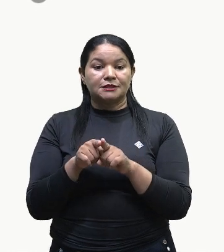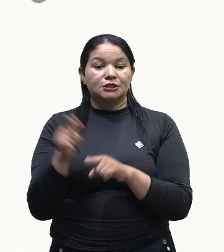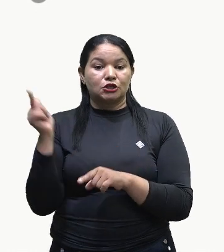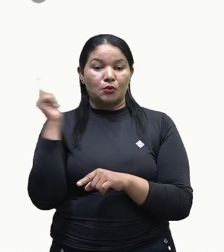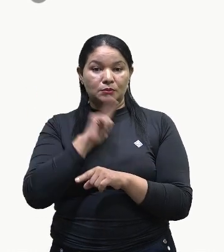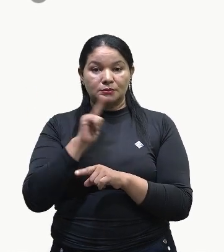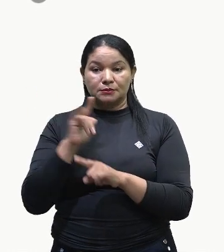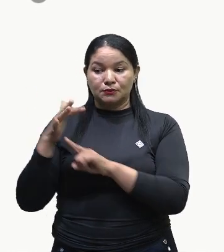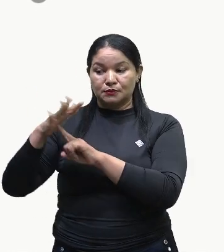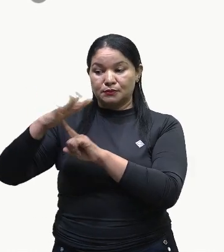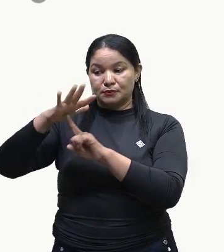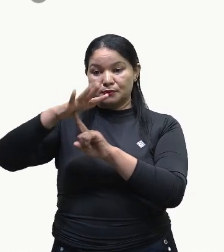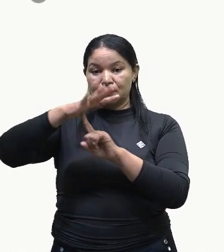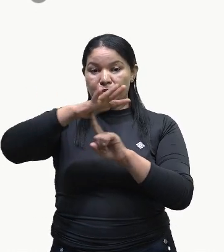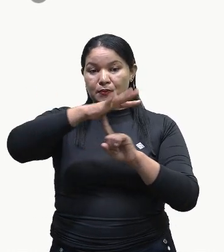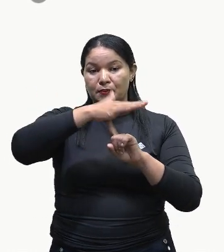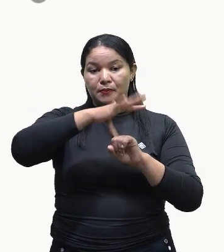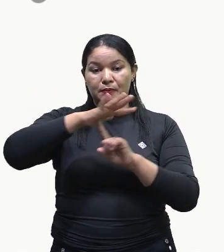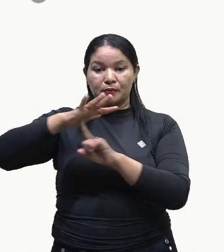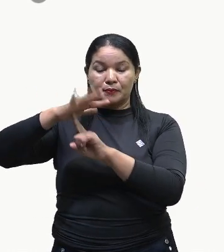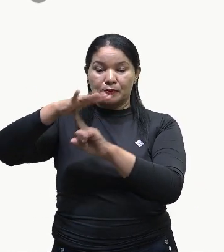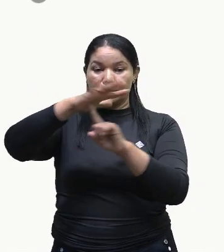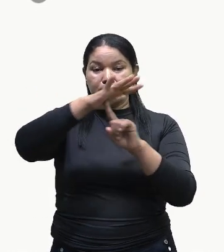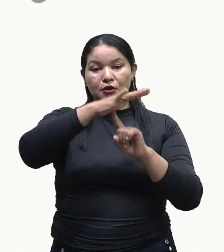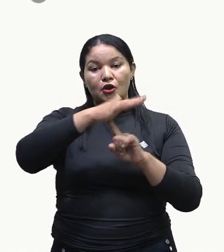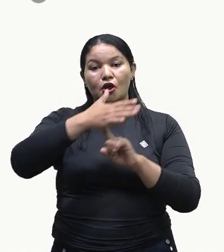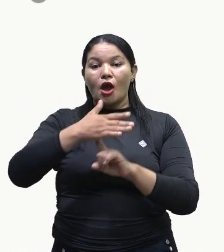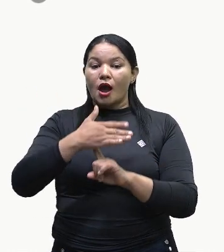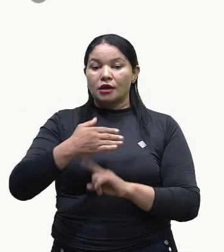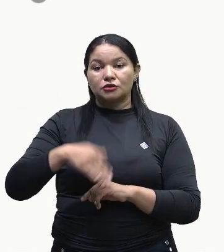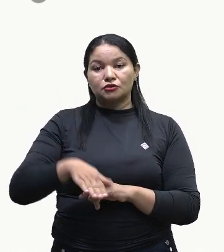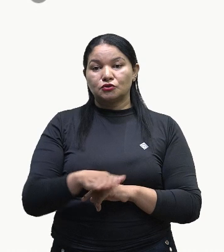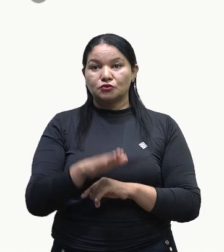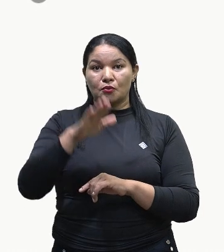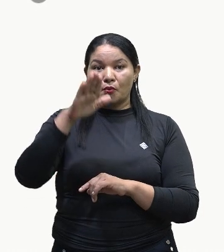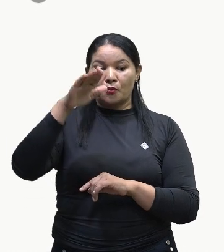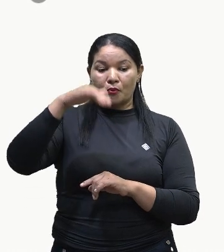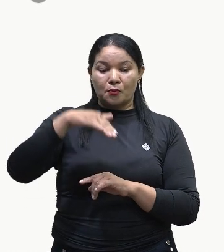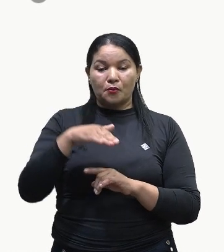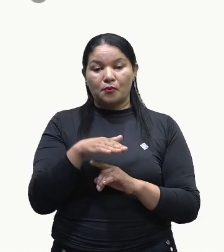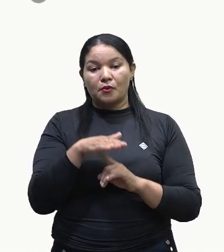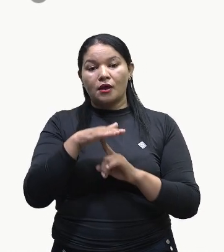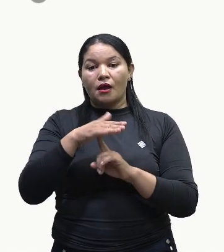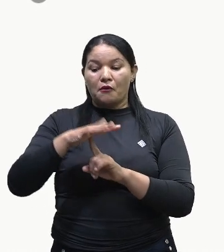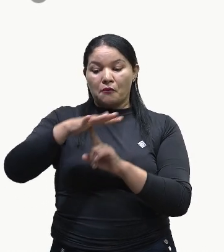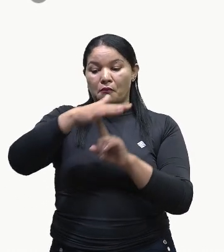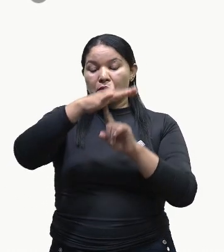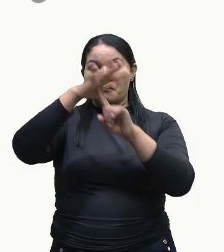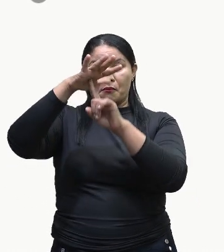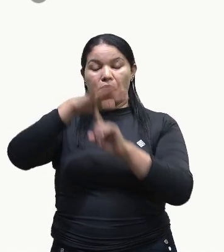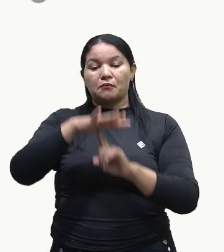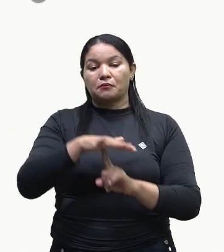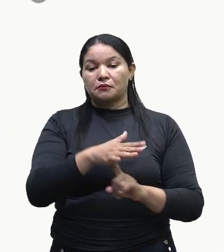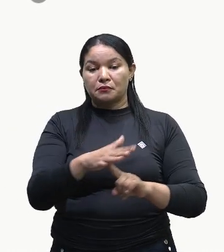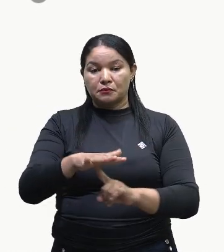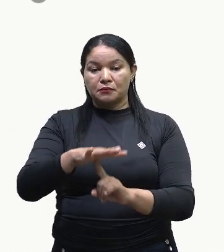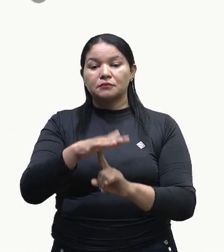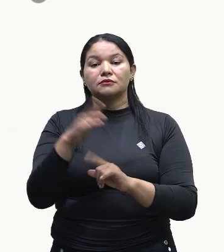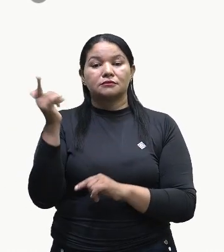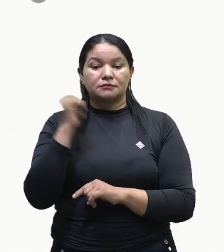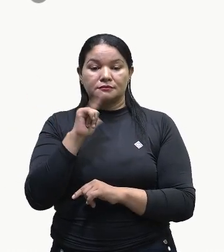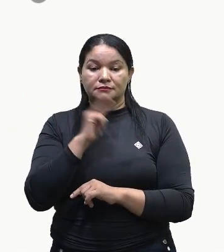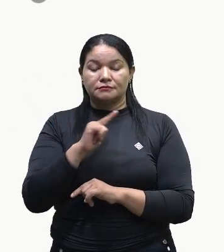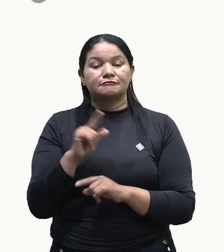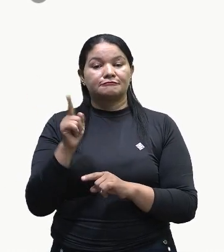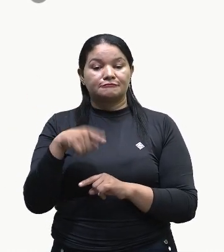hélice que lhe permite subir e bajar verticalmente. Então, temos o helicóptero,